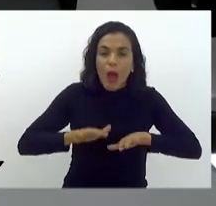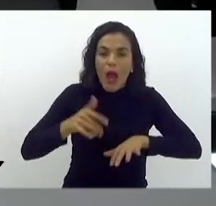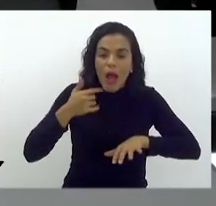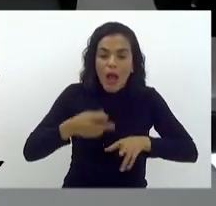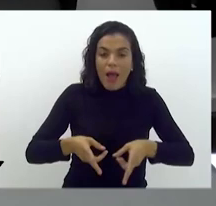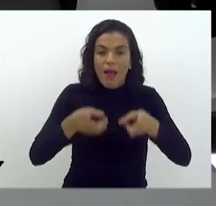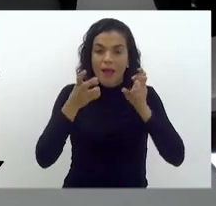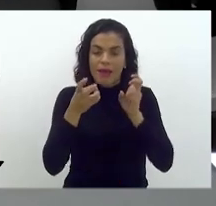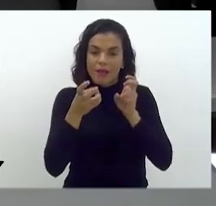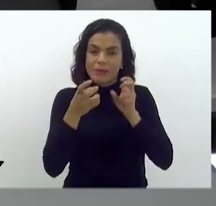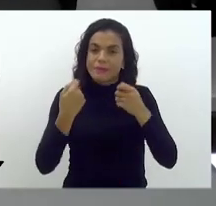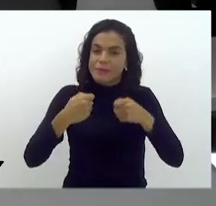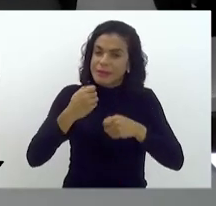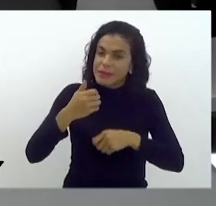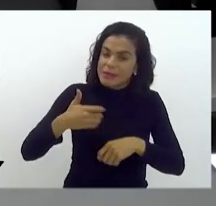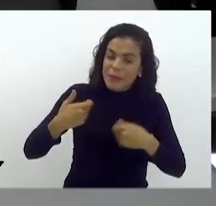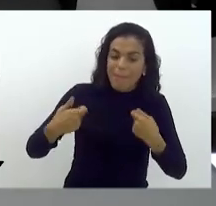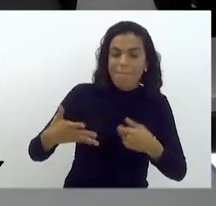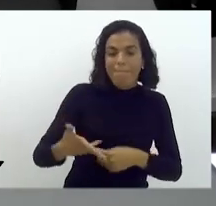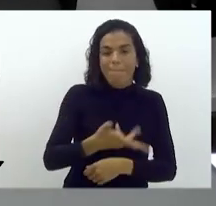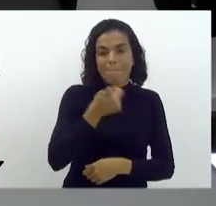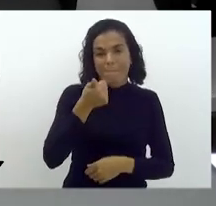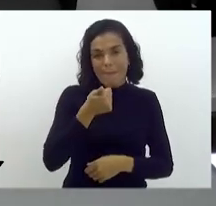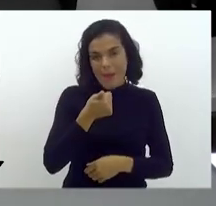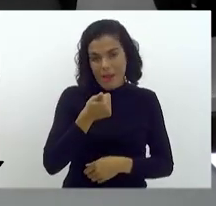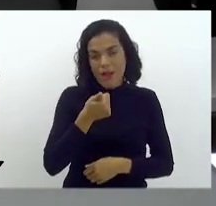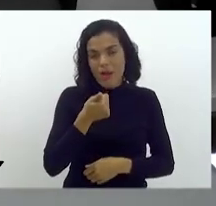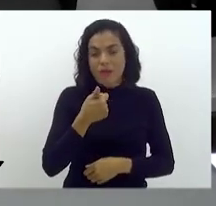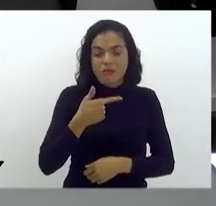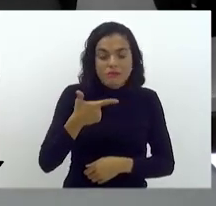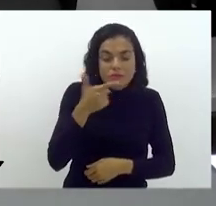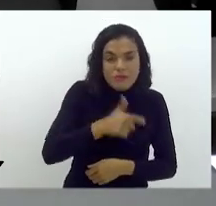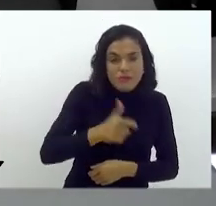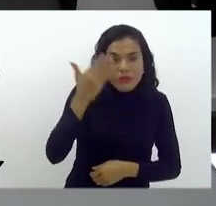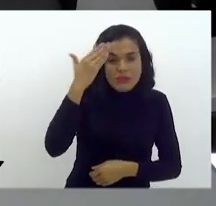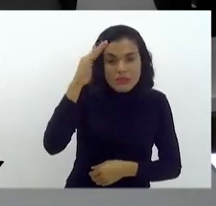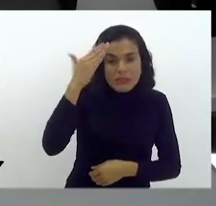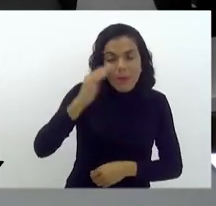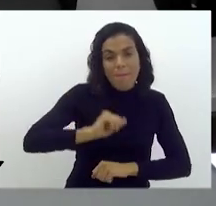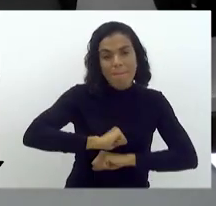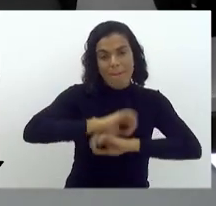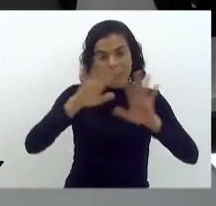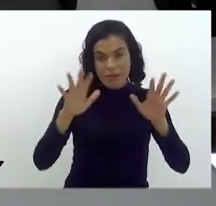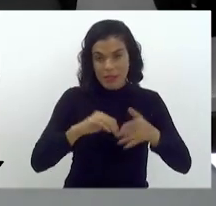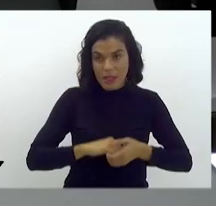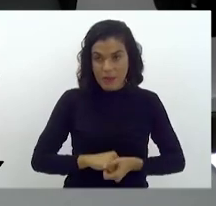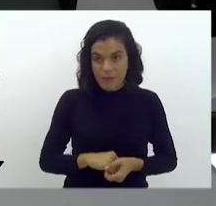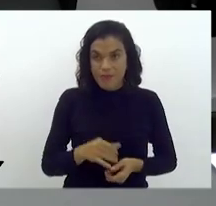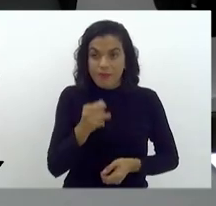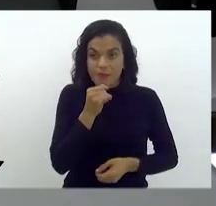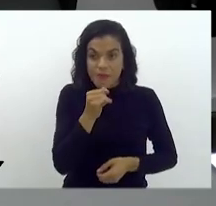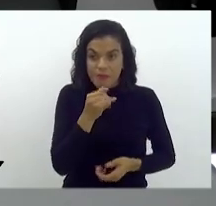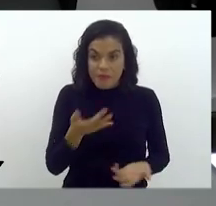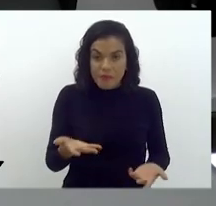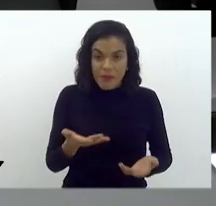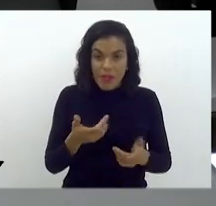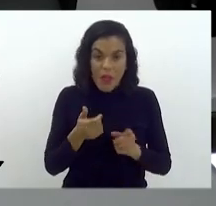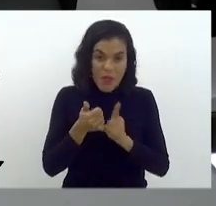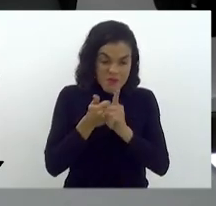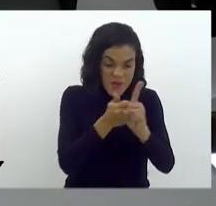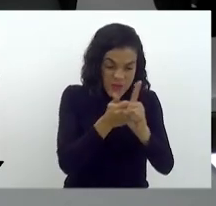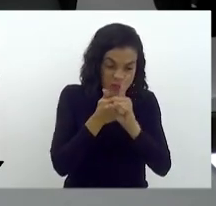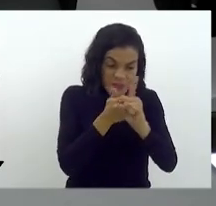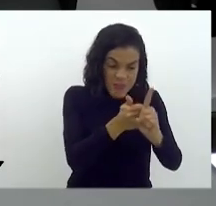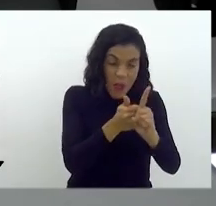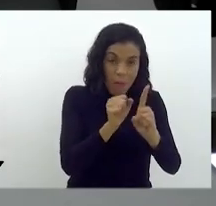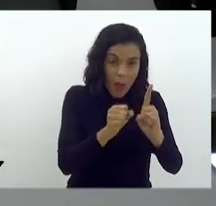que deveria haver uma melhoria para que a gente entenda melhor o fenômeno por exemplo perseguição ela pode